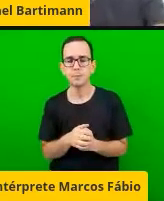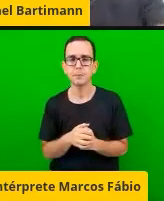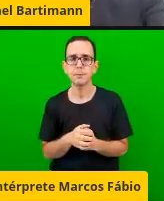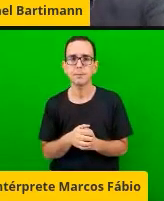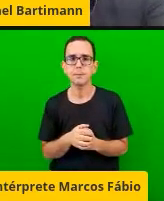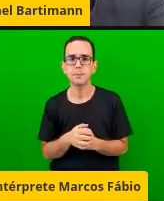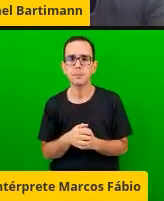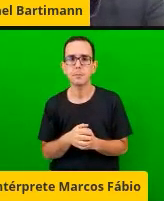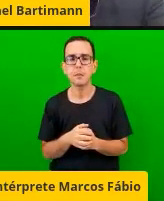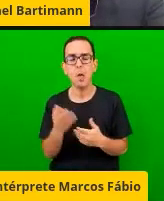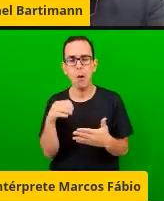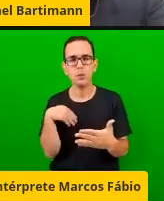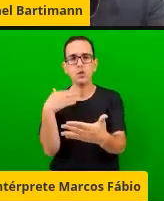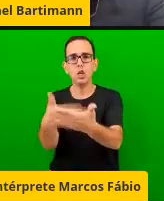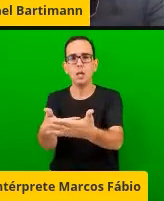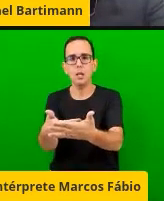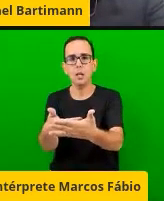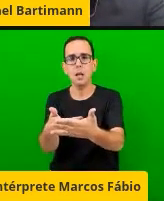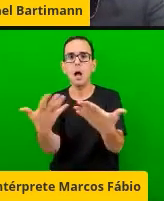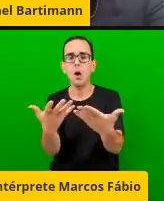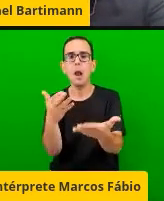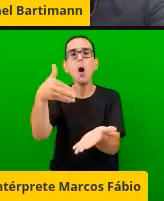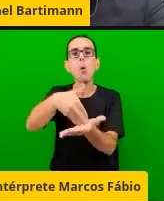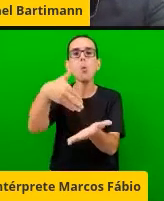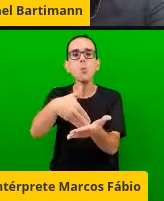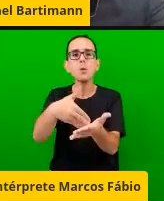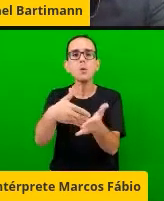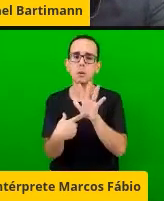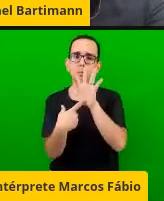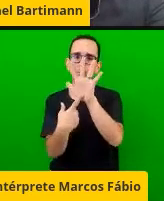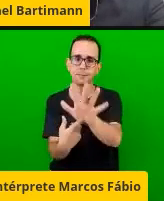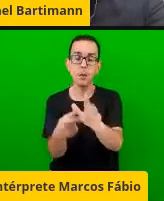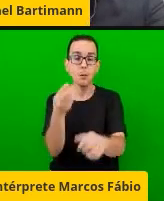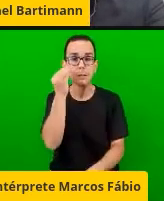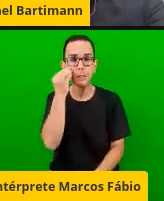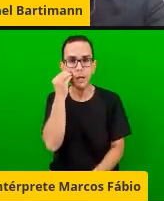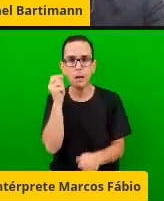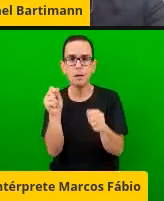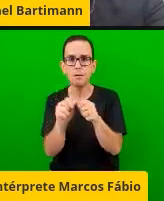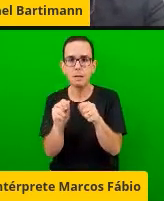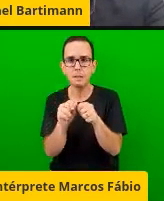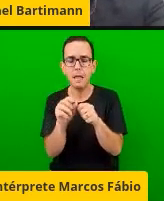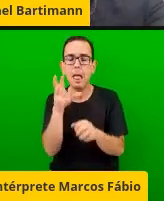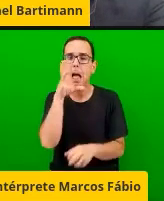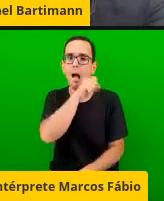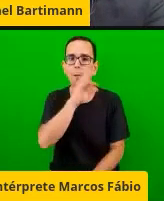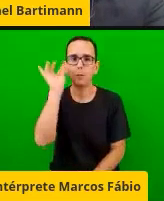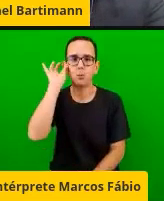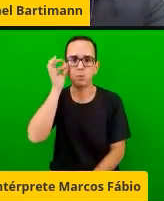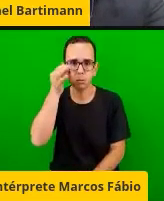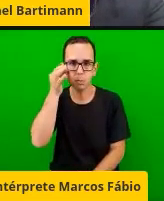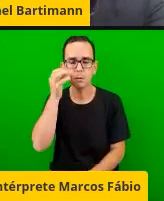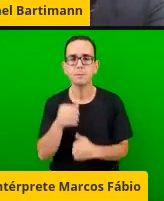Bom, acho que eu cheguei agora à última parte da apresentação, então eu vou tentar falar de forma breve como